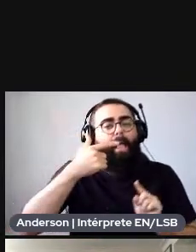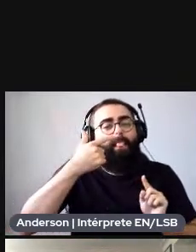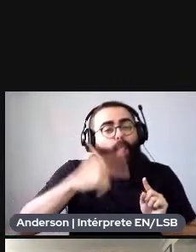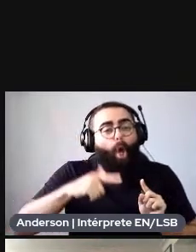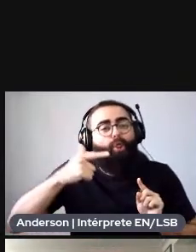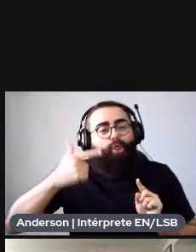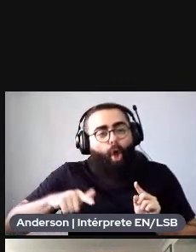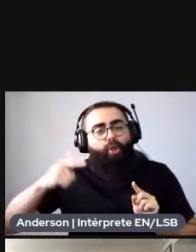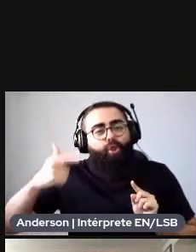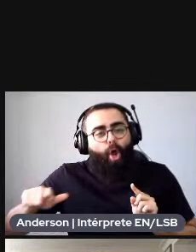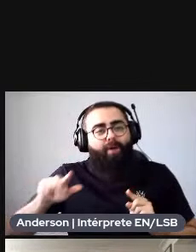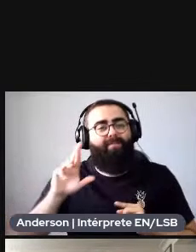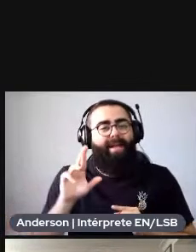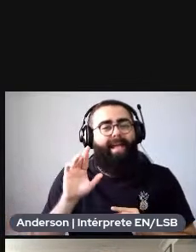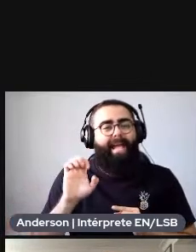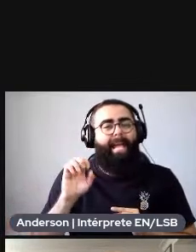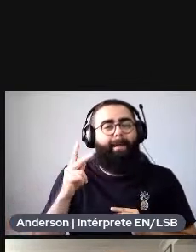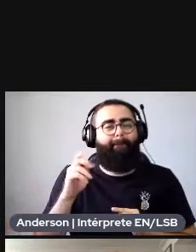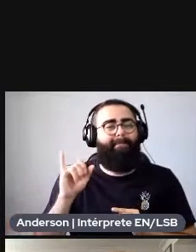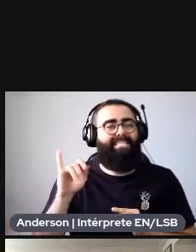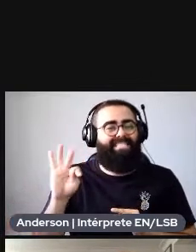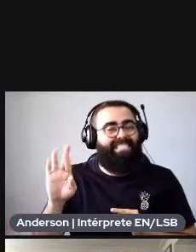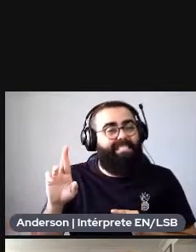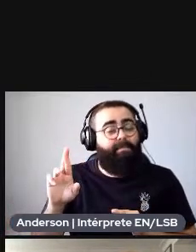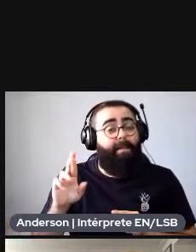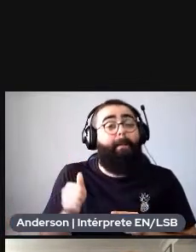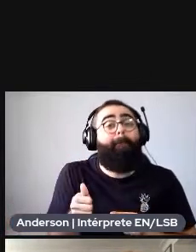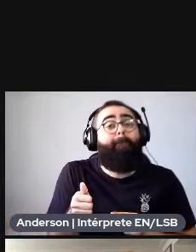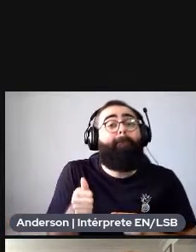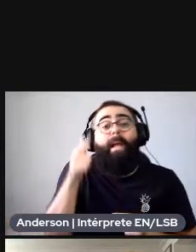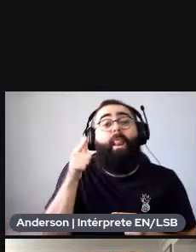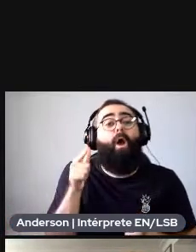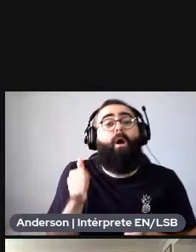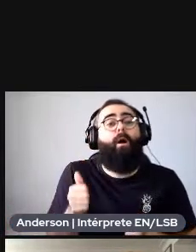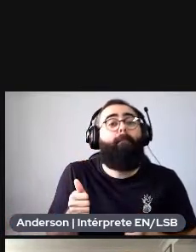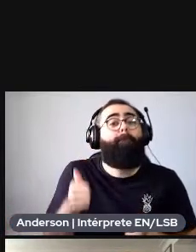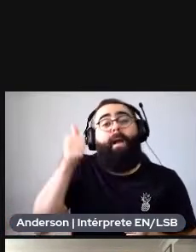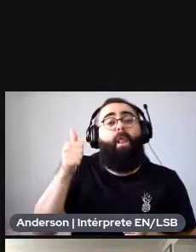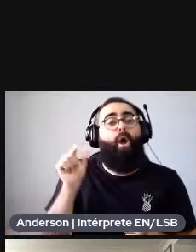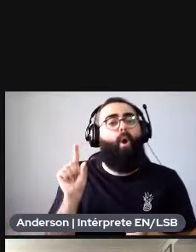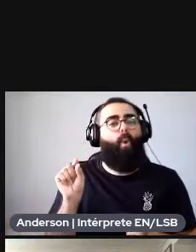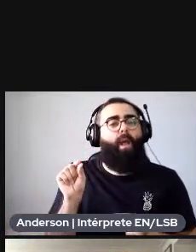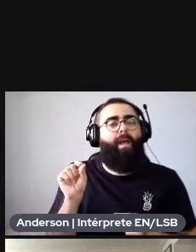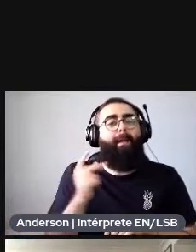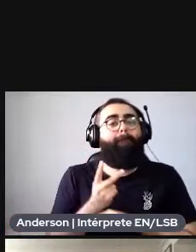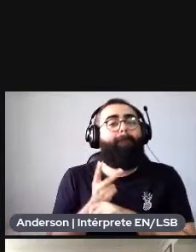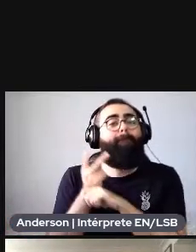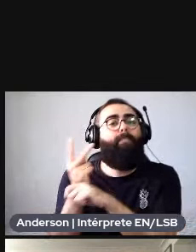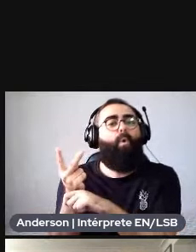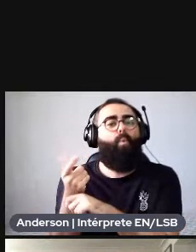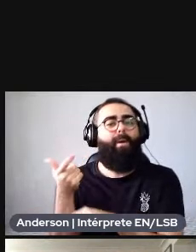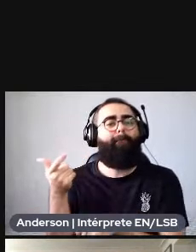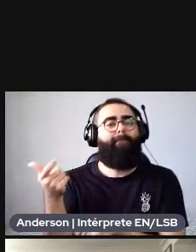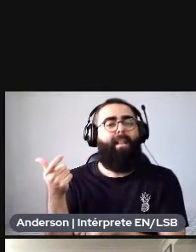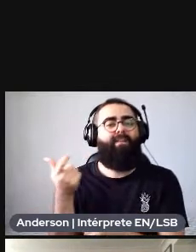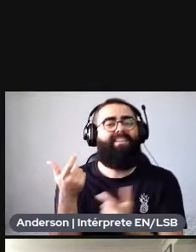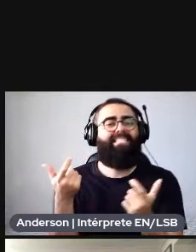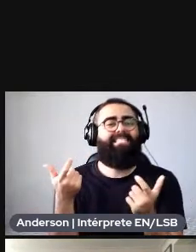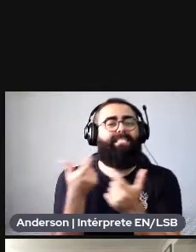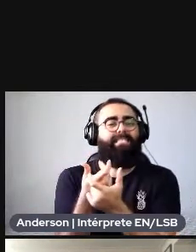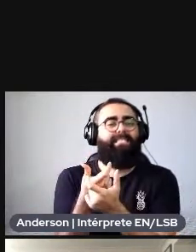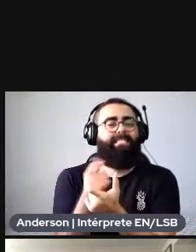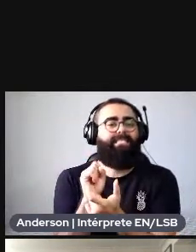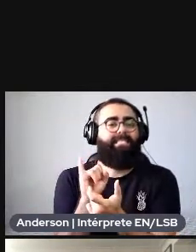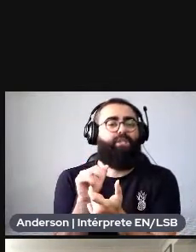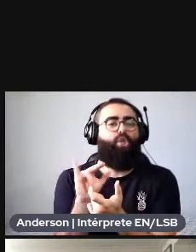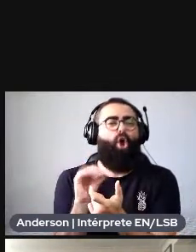a procura de um sinónimo para uma palavra é uma tarefa tradicional na